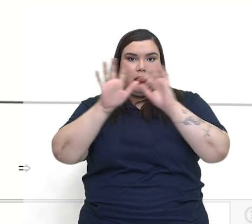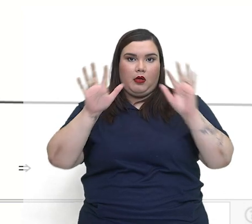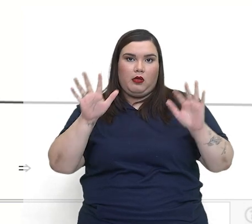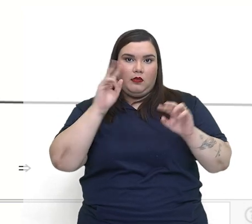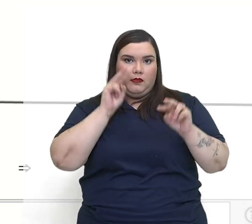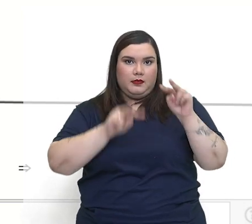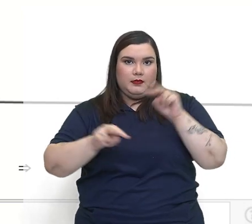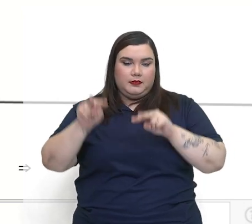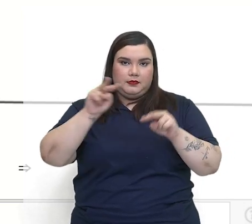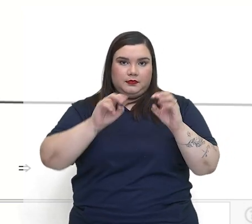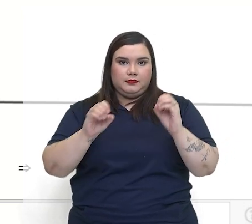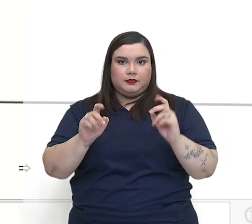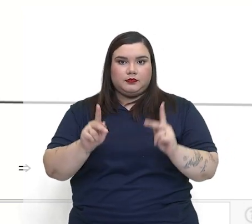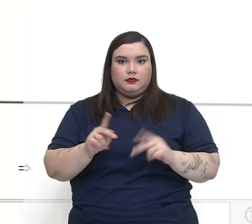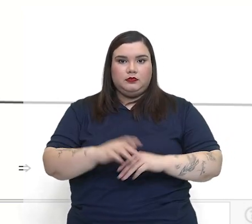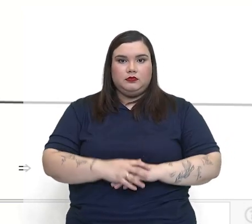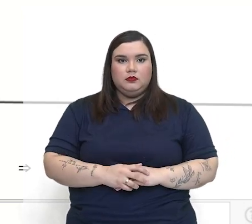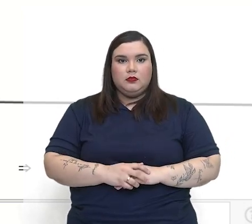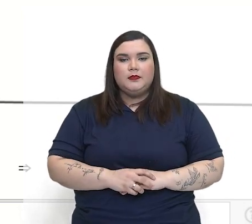visível.